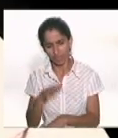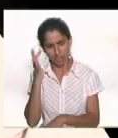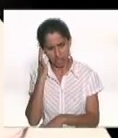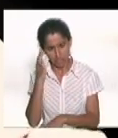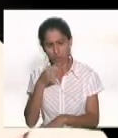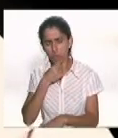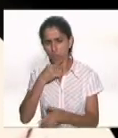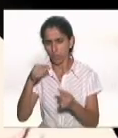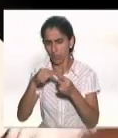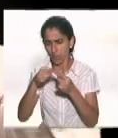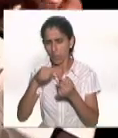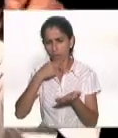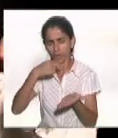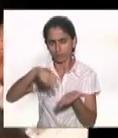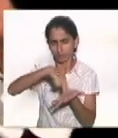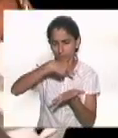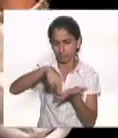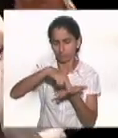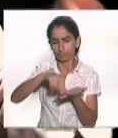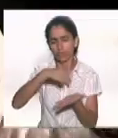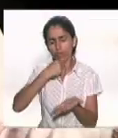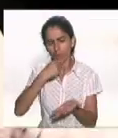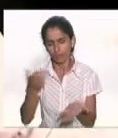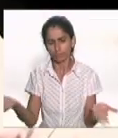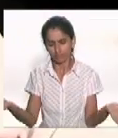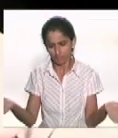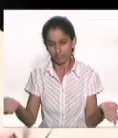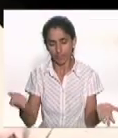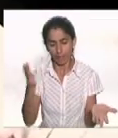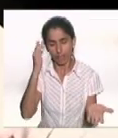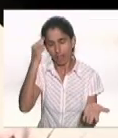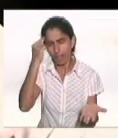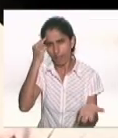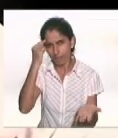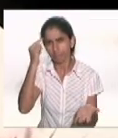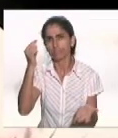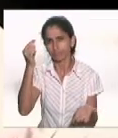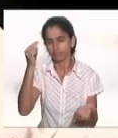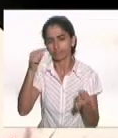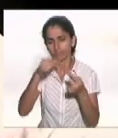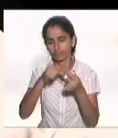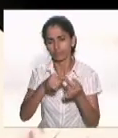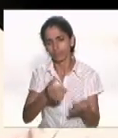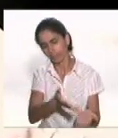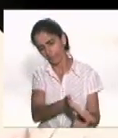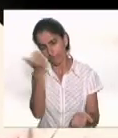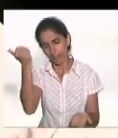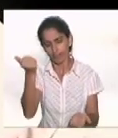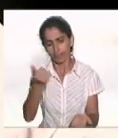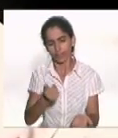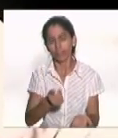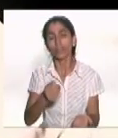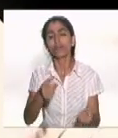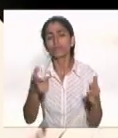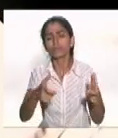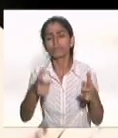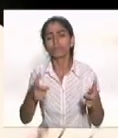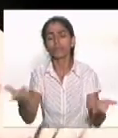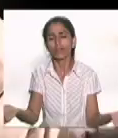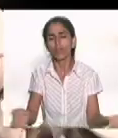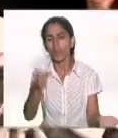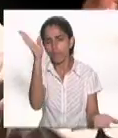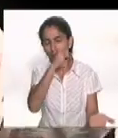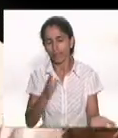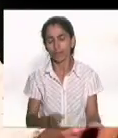que dançava, sei o quê, aquele Simonal falando. É aquele negão, lembrou. Hey, where you come from? Brasil,